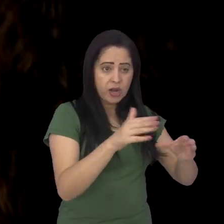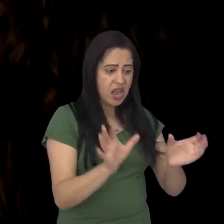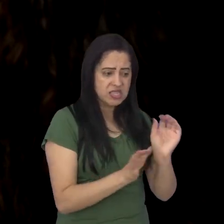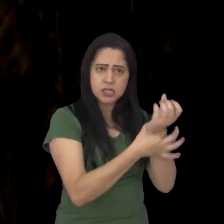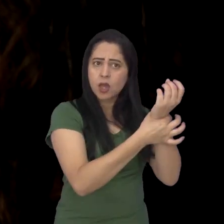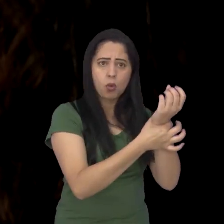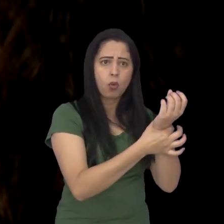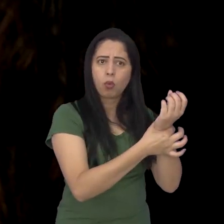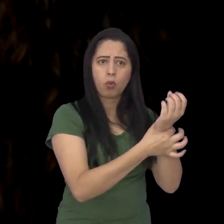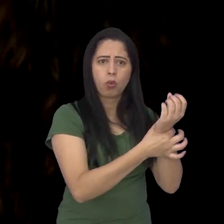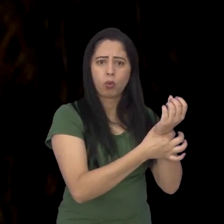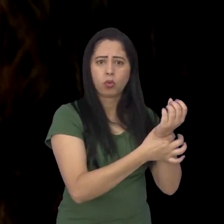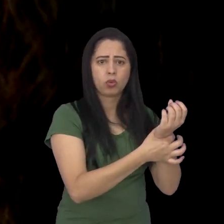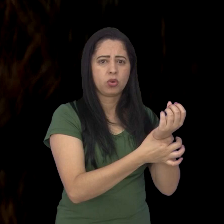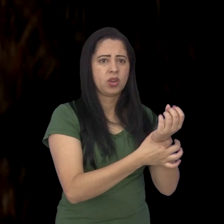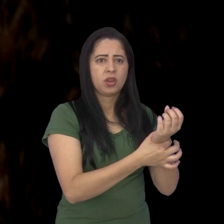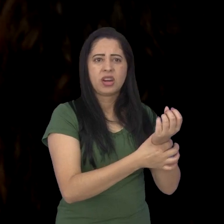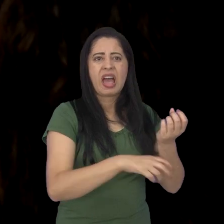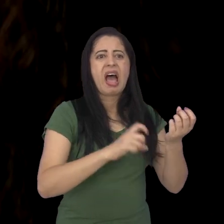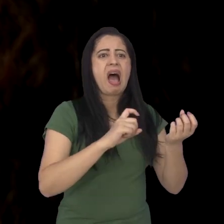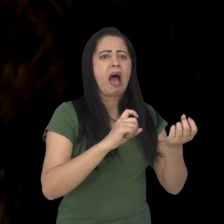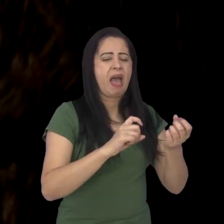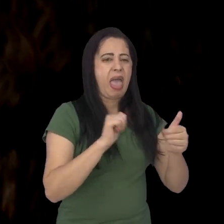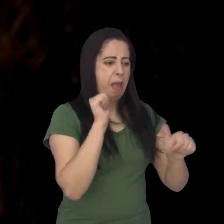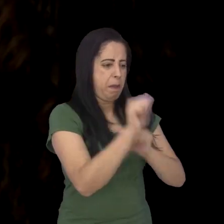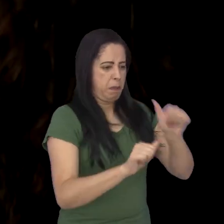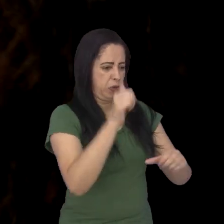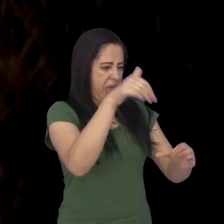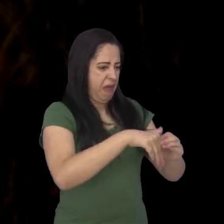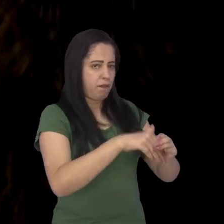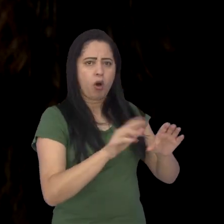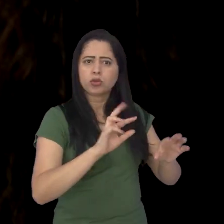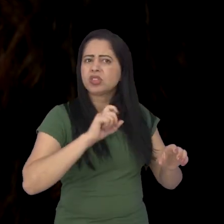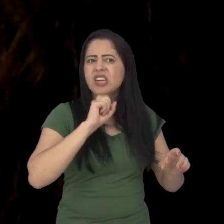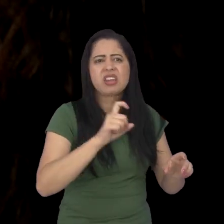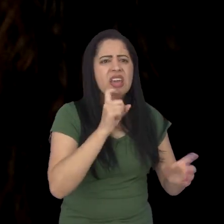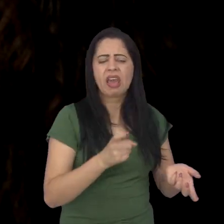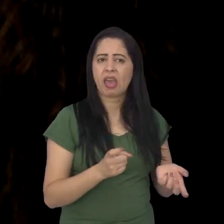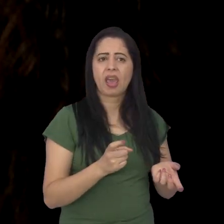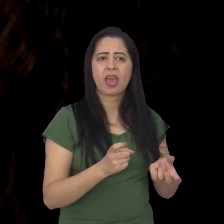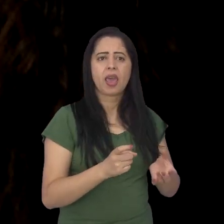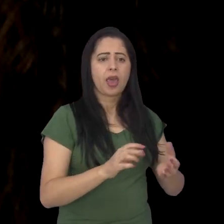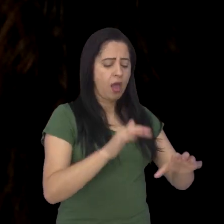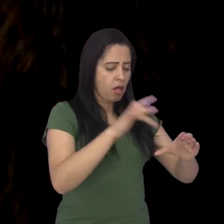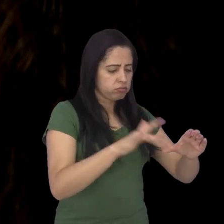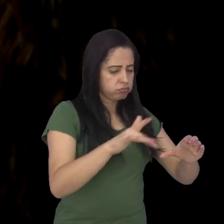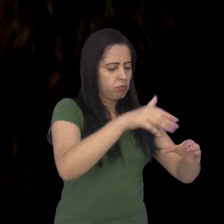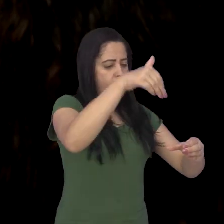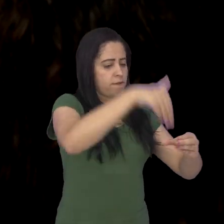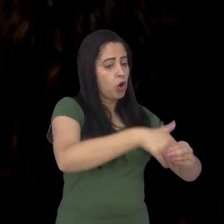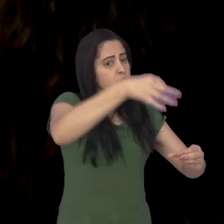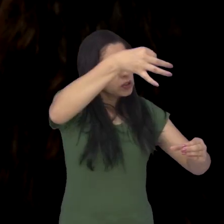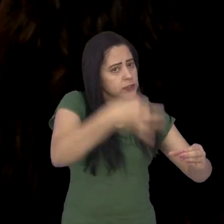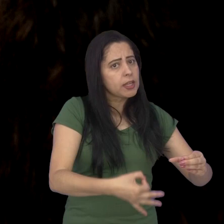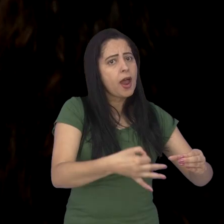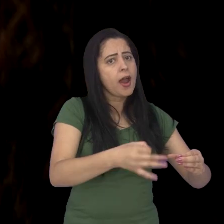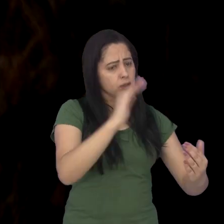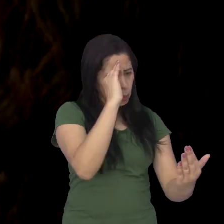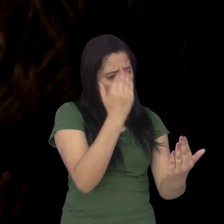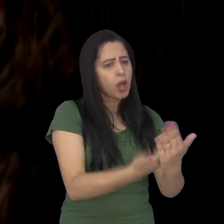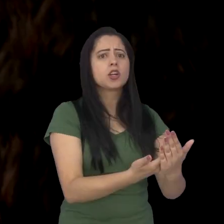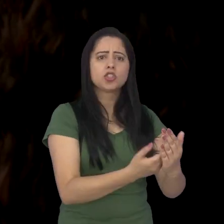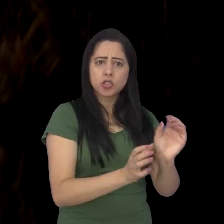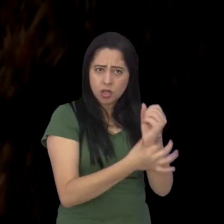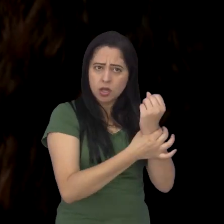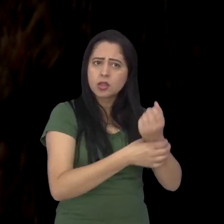que ninguém vai olhar o seu voto, ninguém vai mudar o seu voto, que vai ser eleito